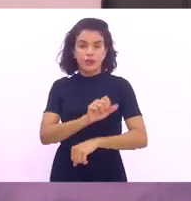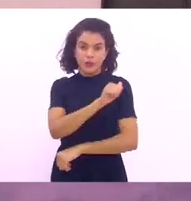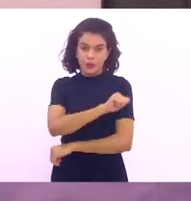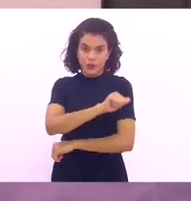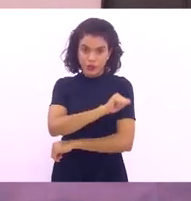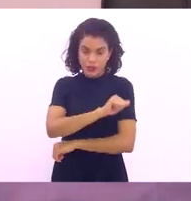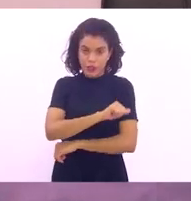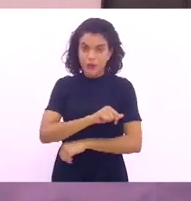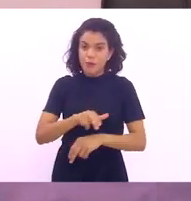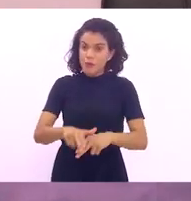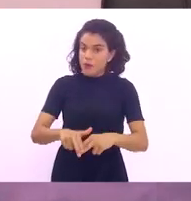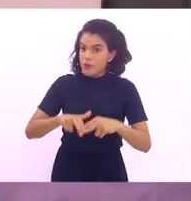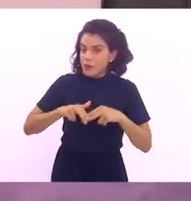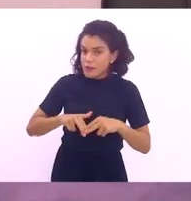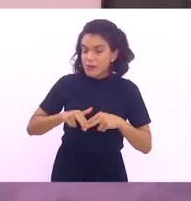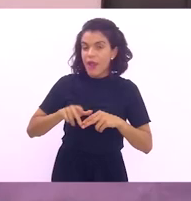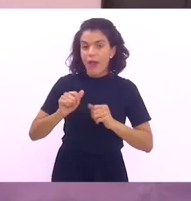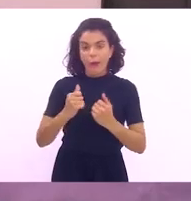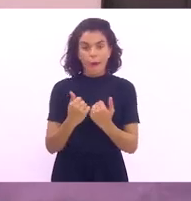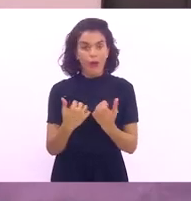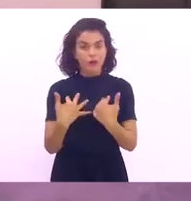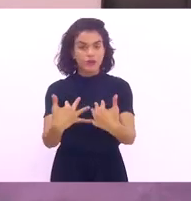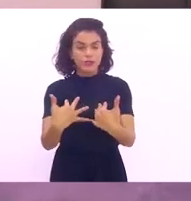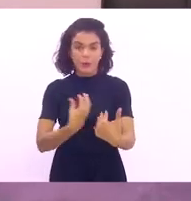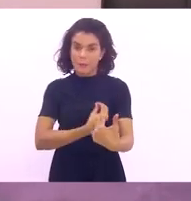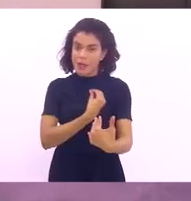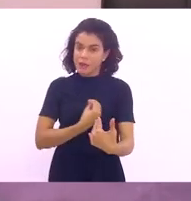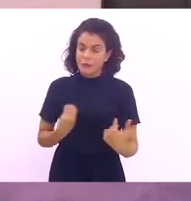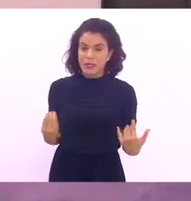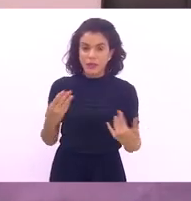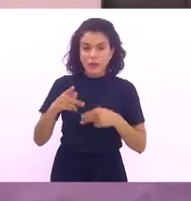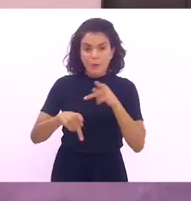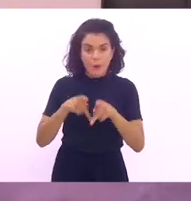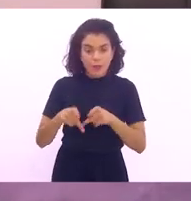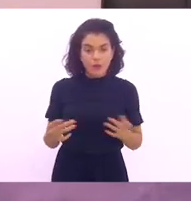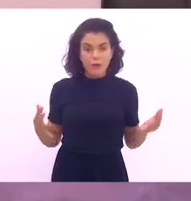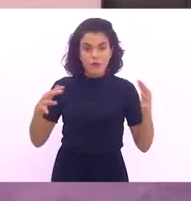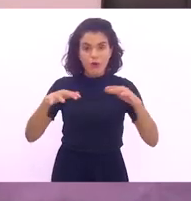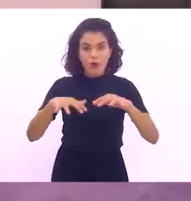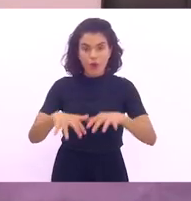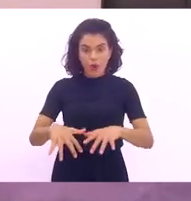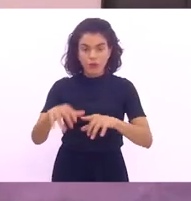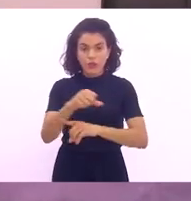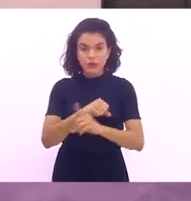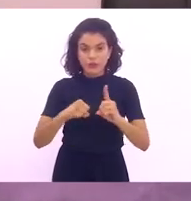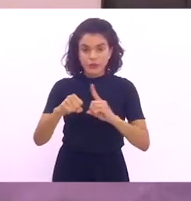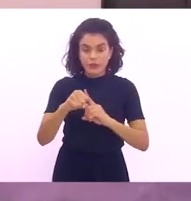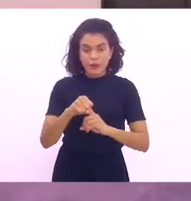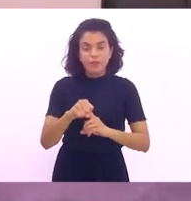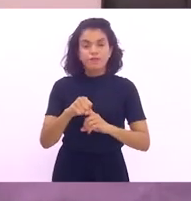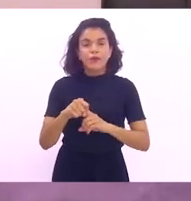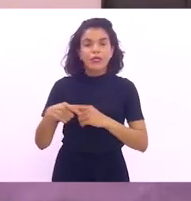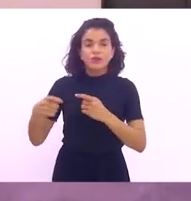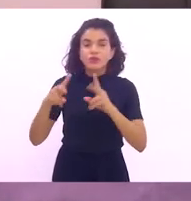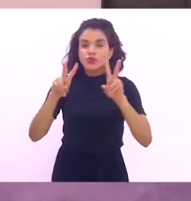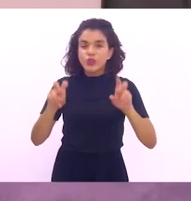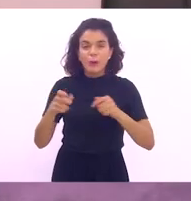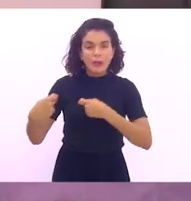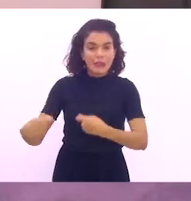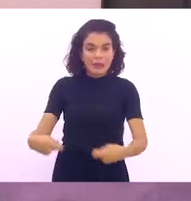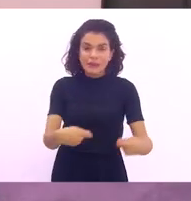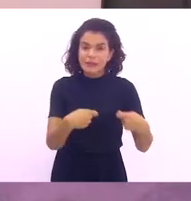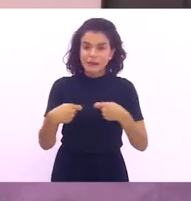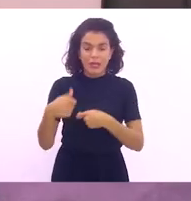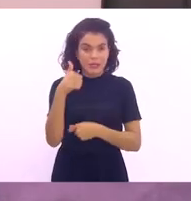do Rio de Janeiro e portanto é uma audiência que faz jus as demandas e emergência